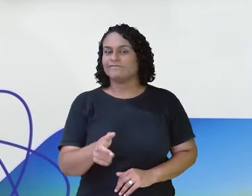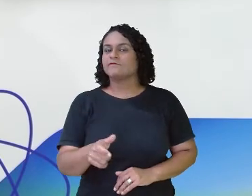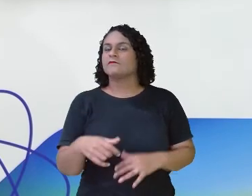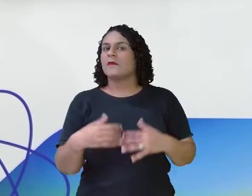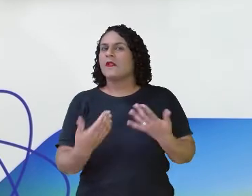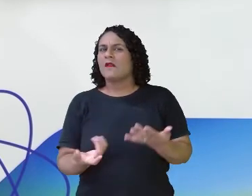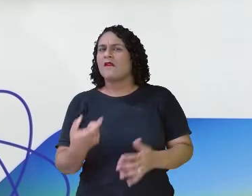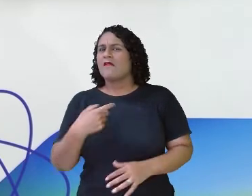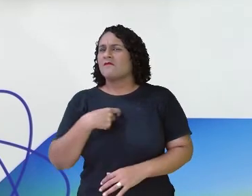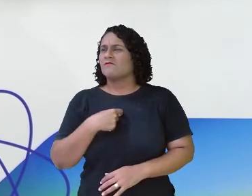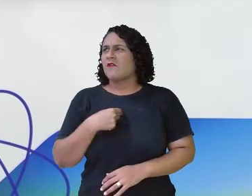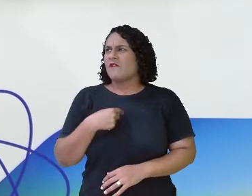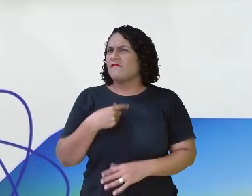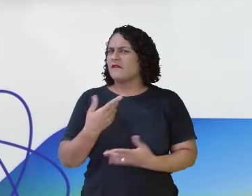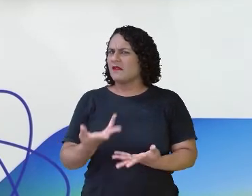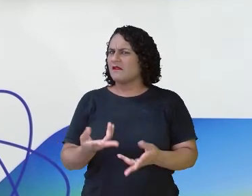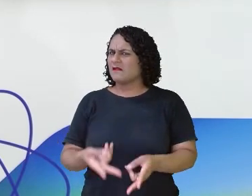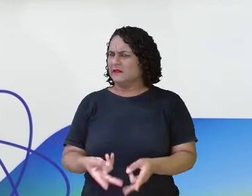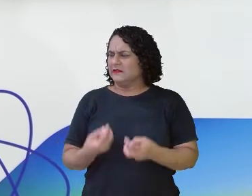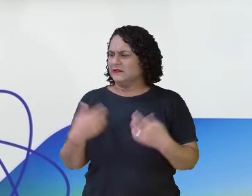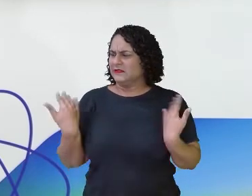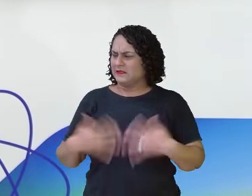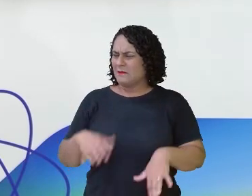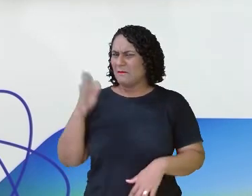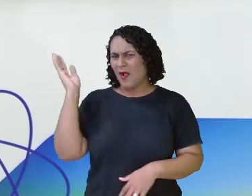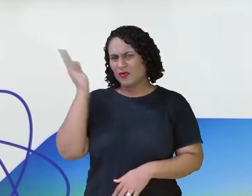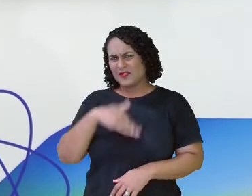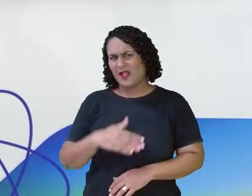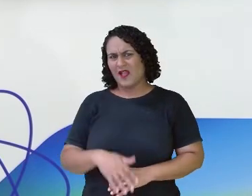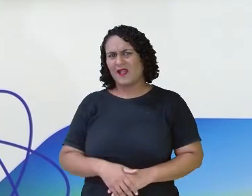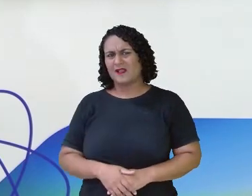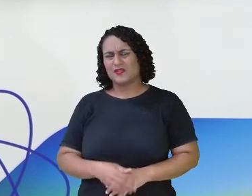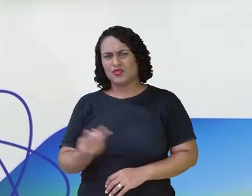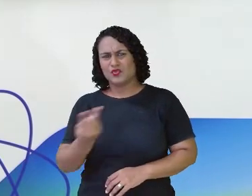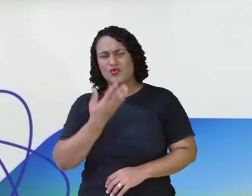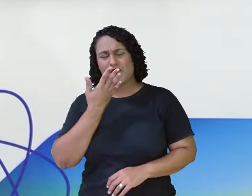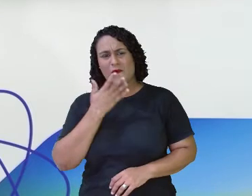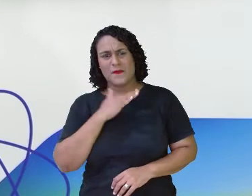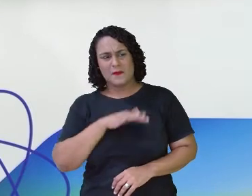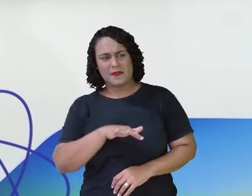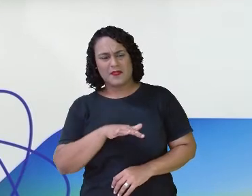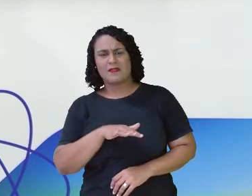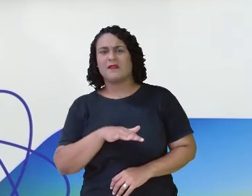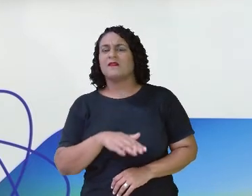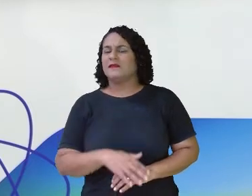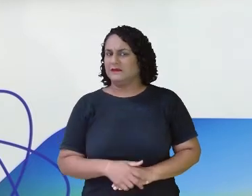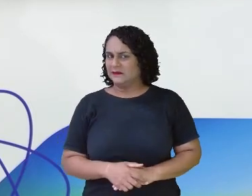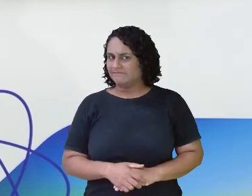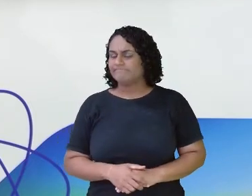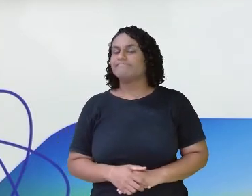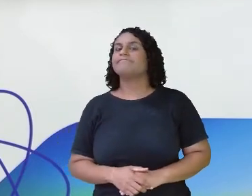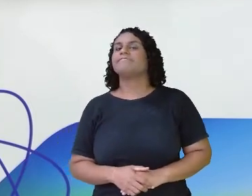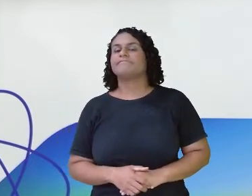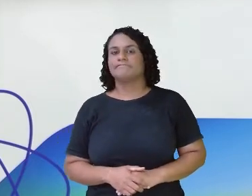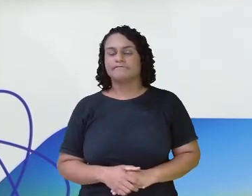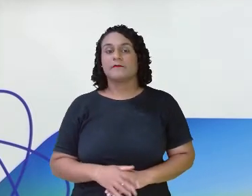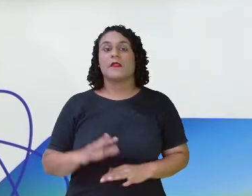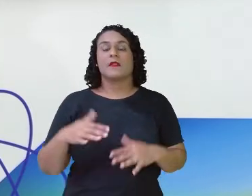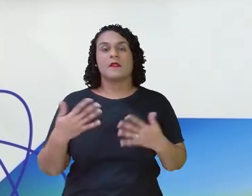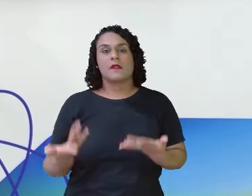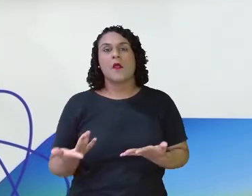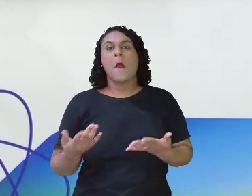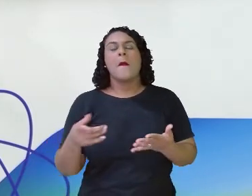fiquei meio chocada com esses meninos, não é? Muita maldade, queriam fazer com o coitado do sapo. Trabalhamos, inclusive, quando falei em sapo há umas